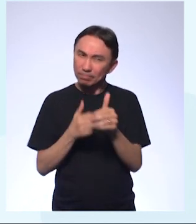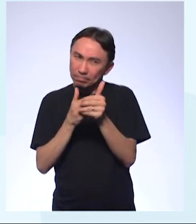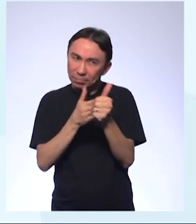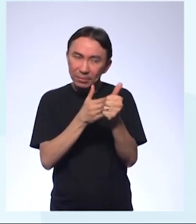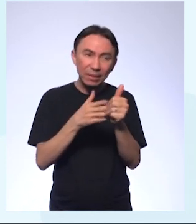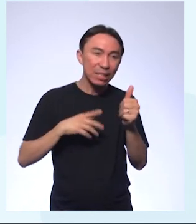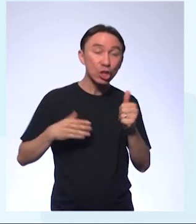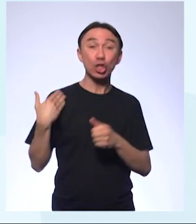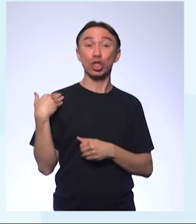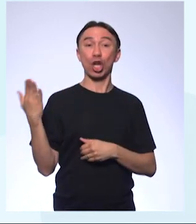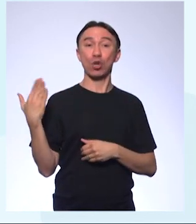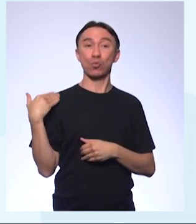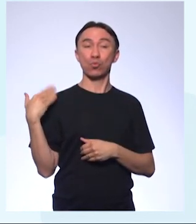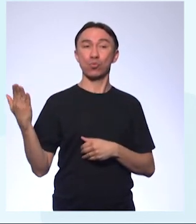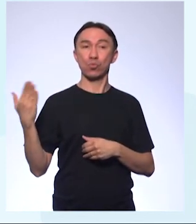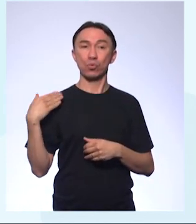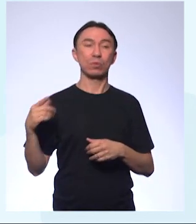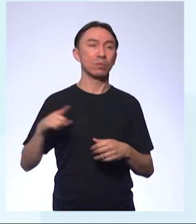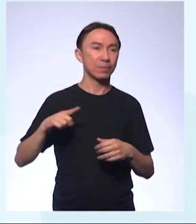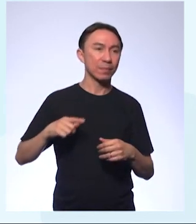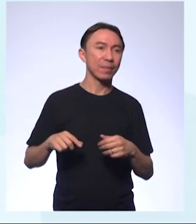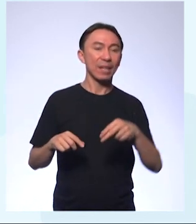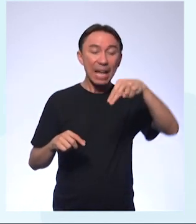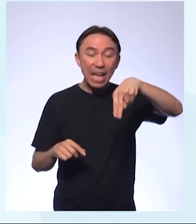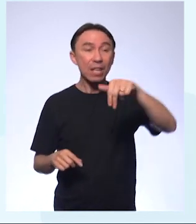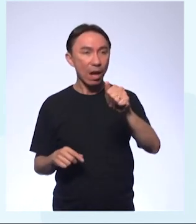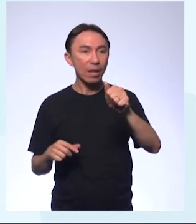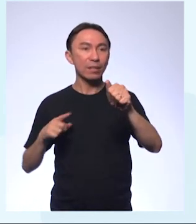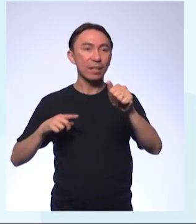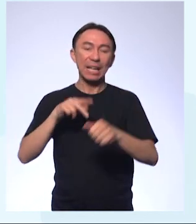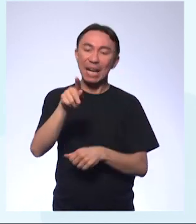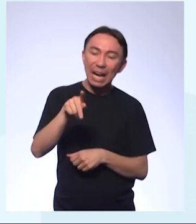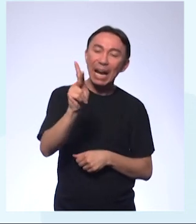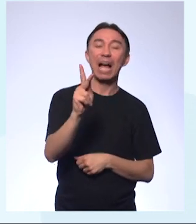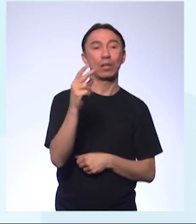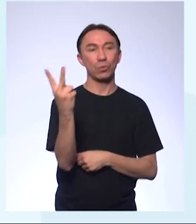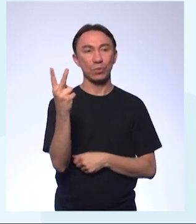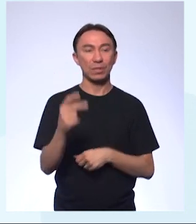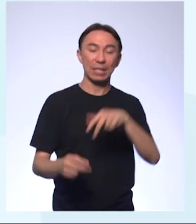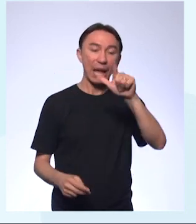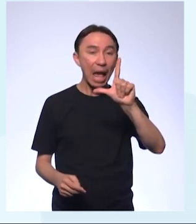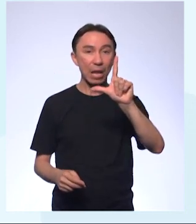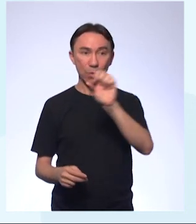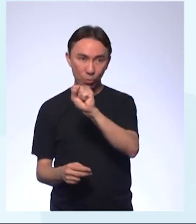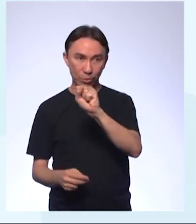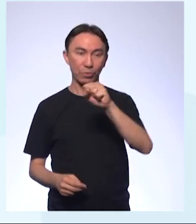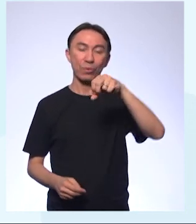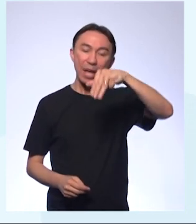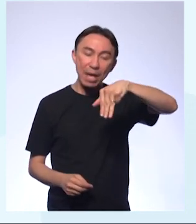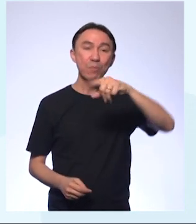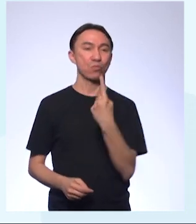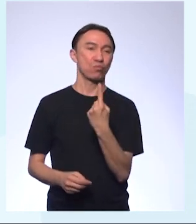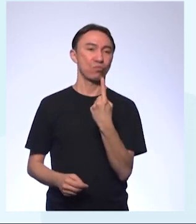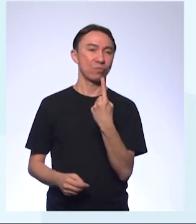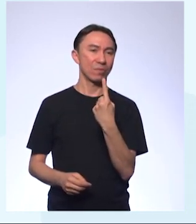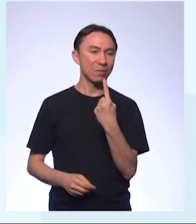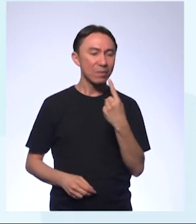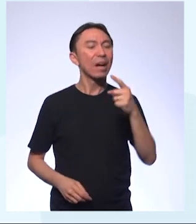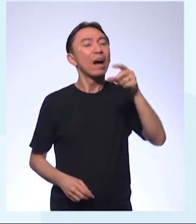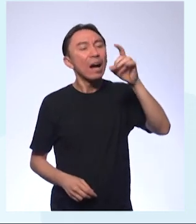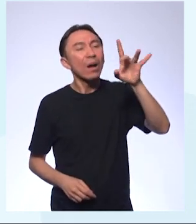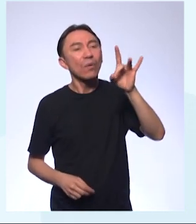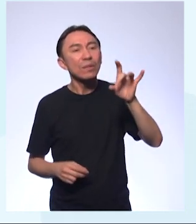está relacionado com a quantidade de prótons do átomo, mas também está relacionado com a quantidade de elétrons. Então,